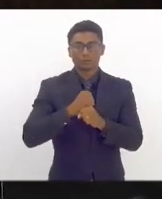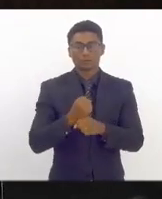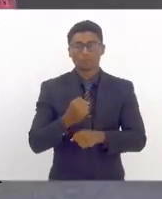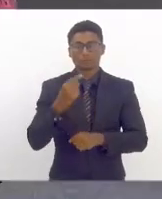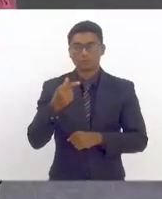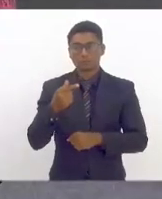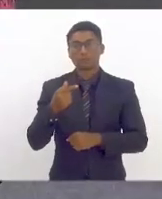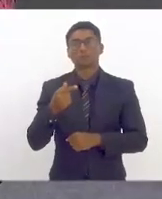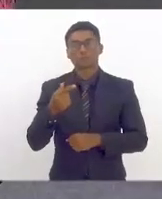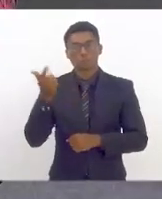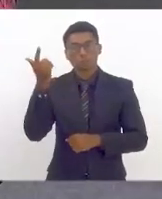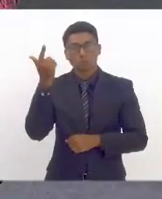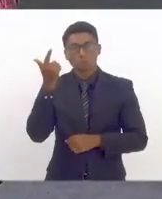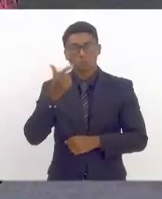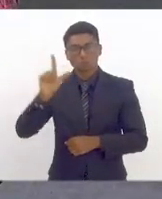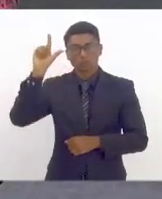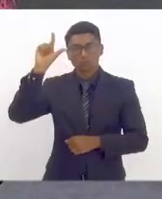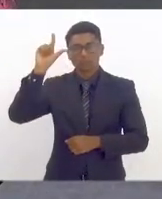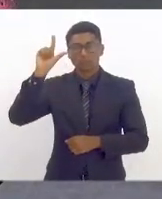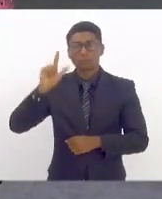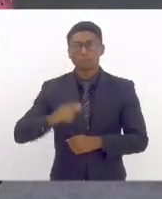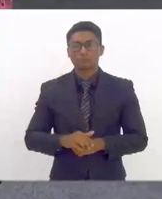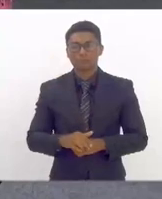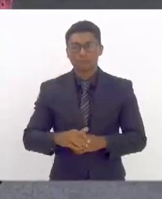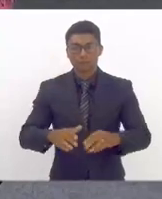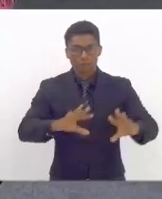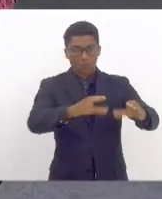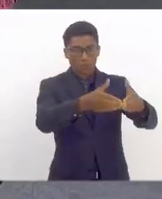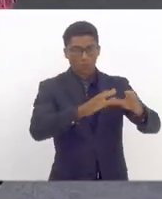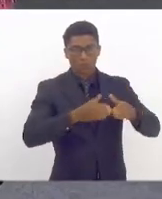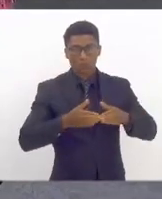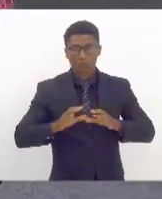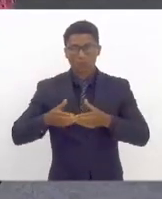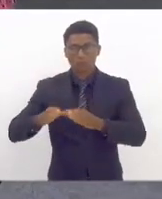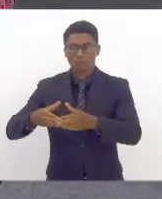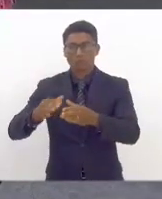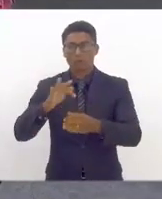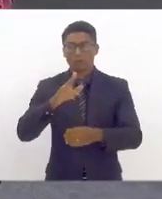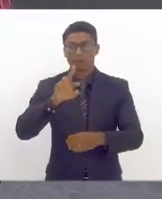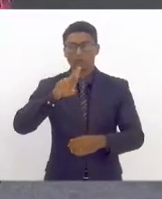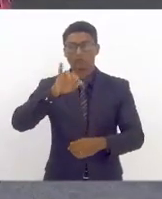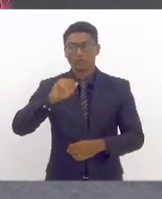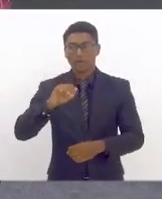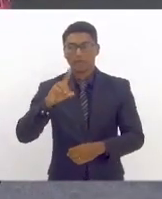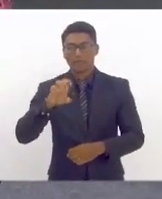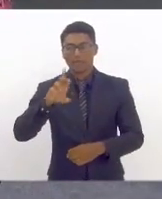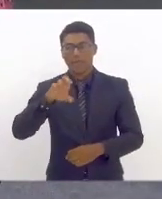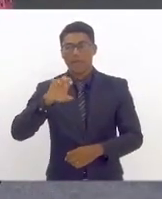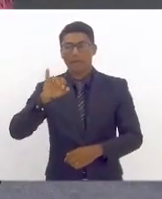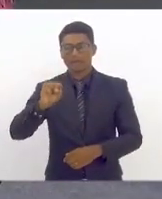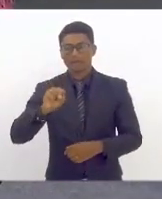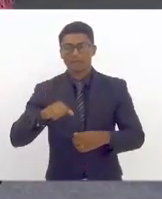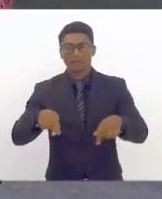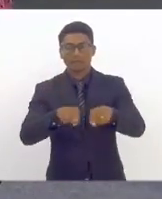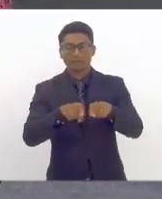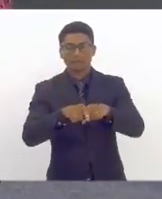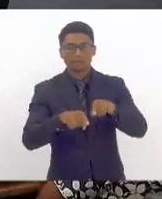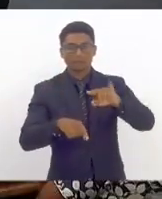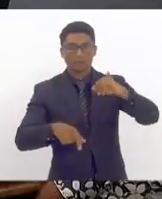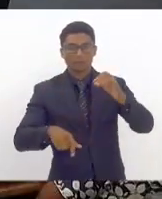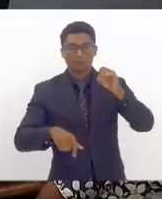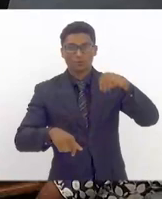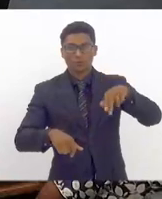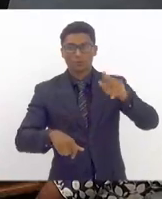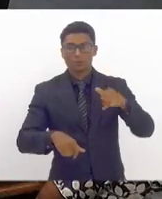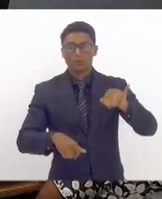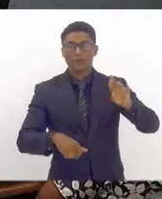criar aí várias bandas é Folia de Reis é jongueiros